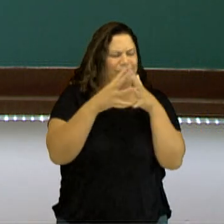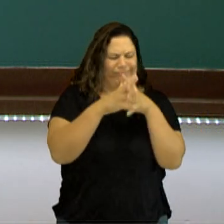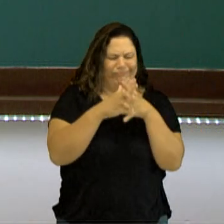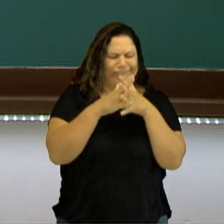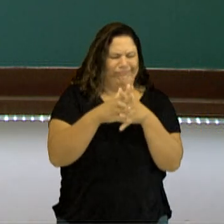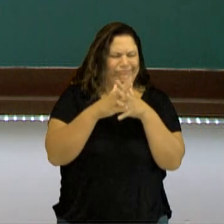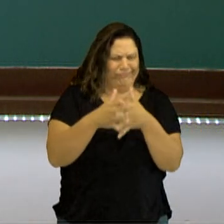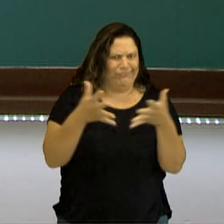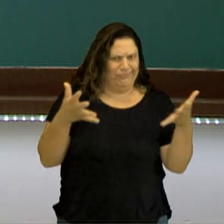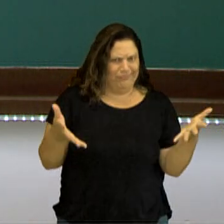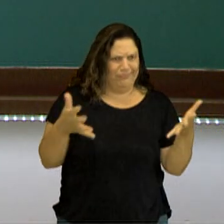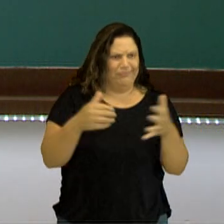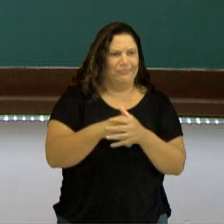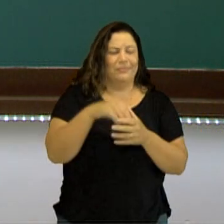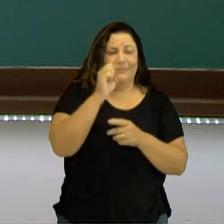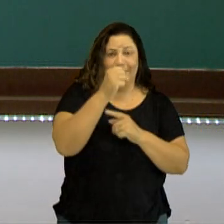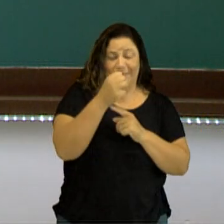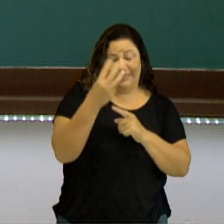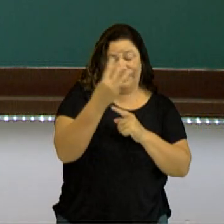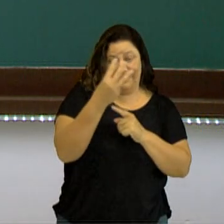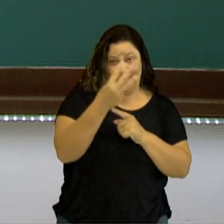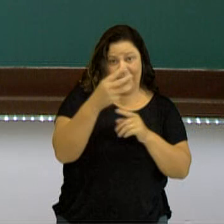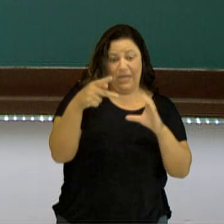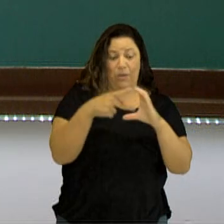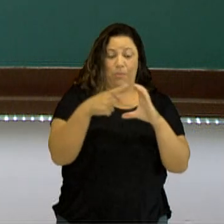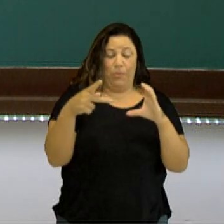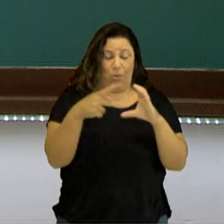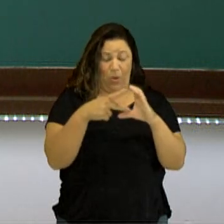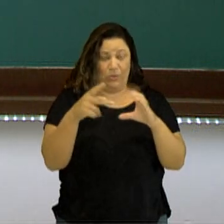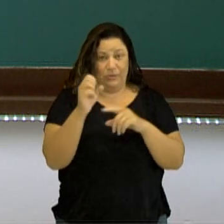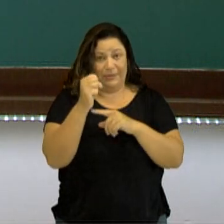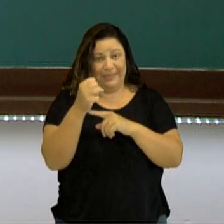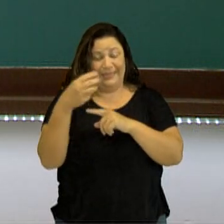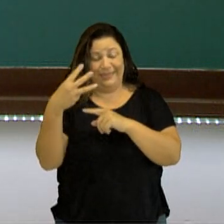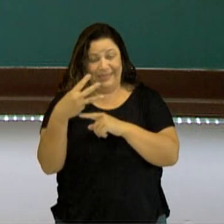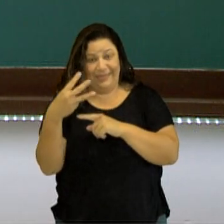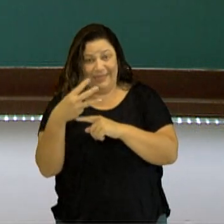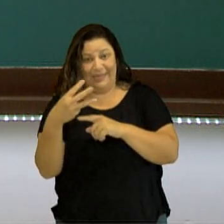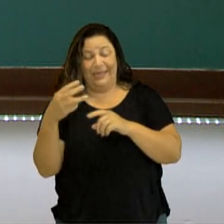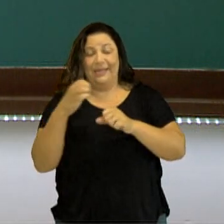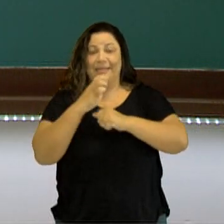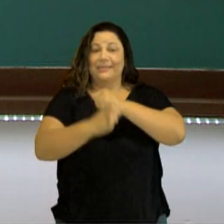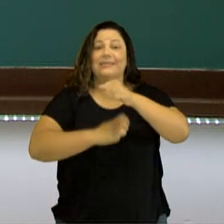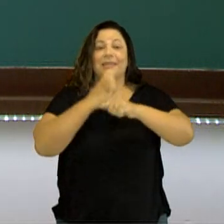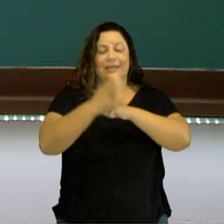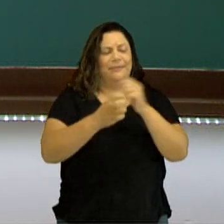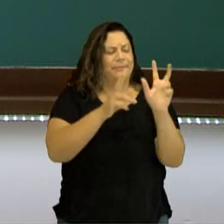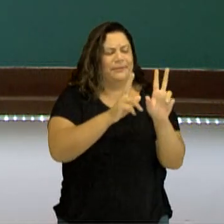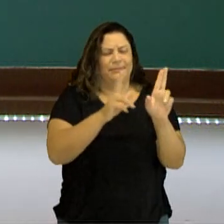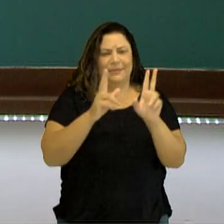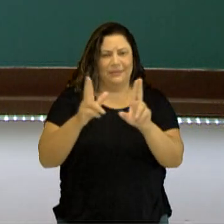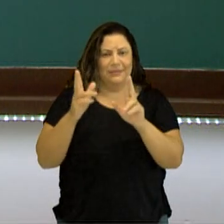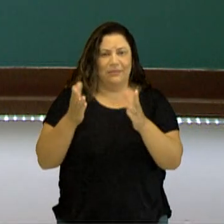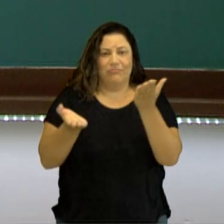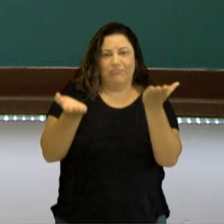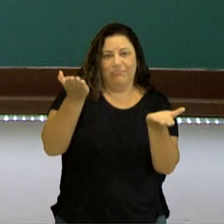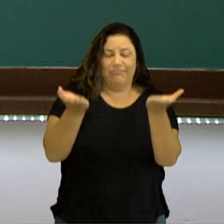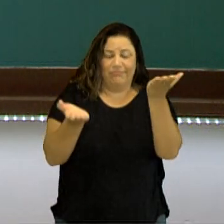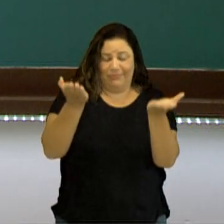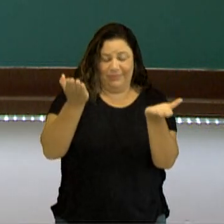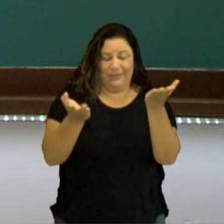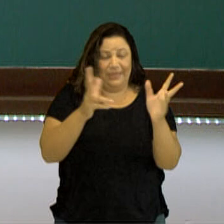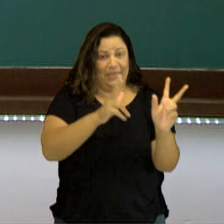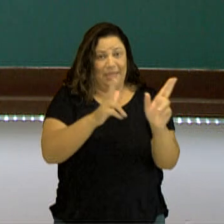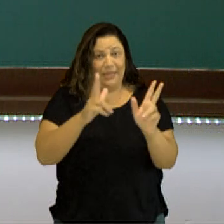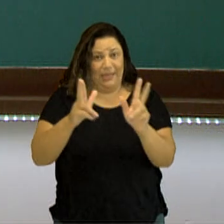pouquinho, 83 prótons e 83 elétrons. Lógico, o átomo está em equilíbrio, as cargas são iguais. 83 é o número atômico